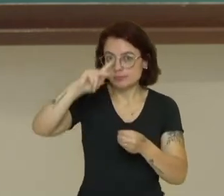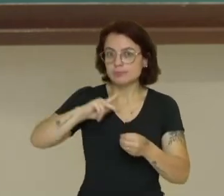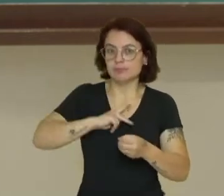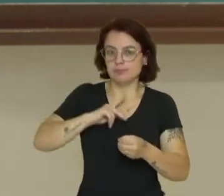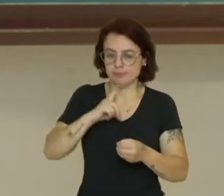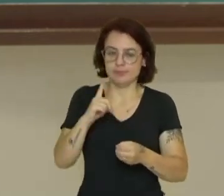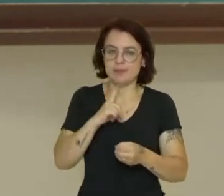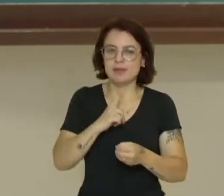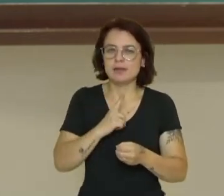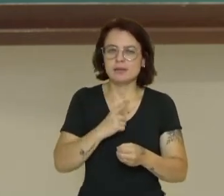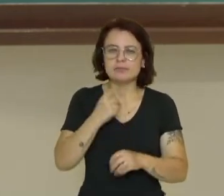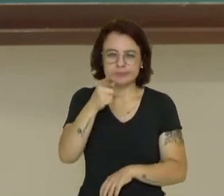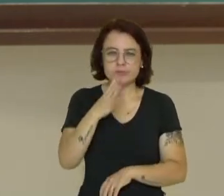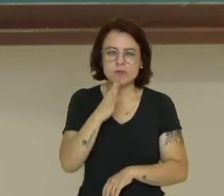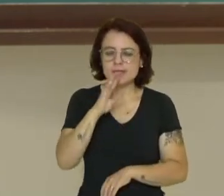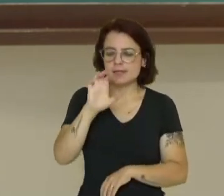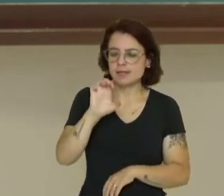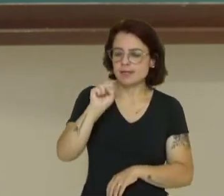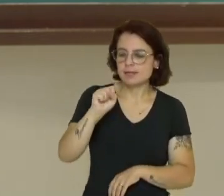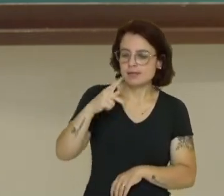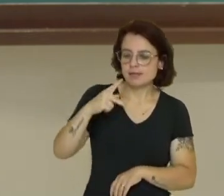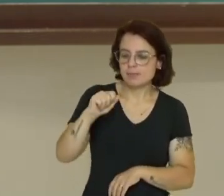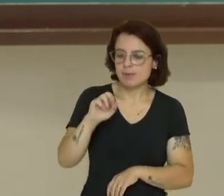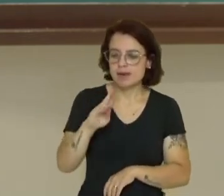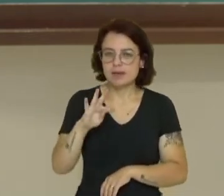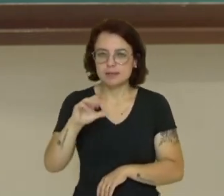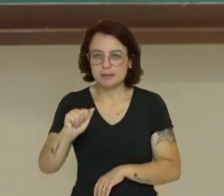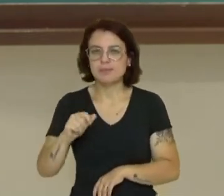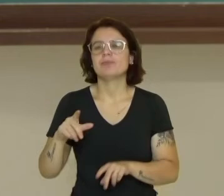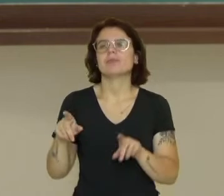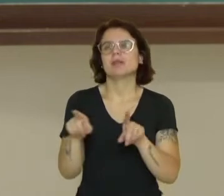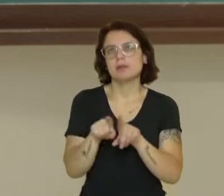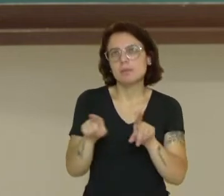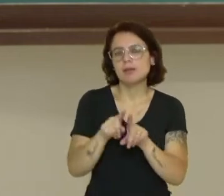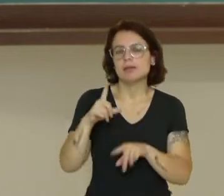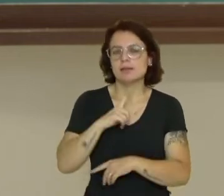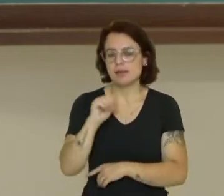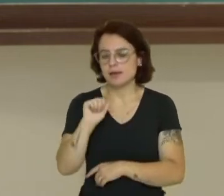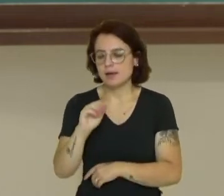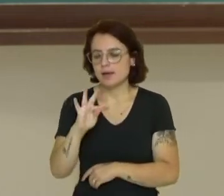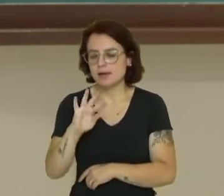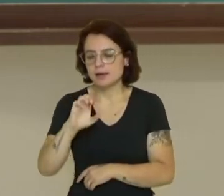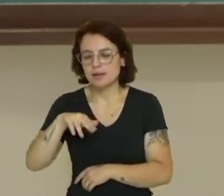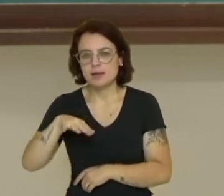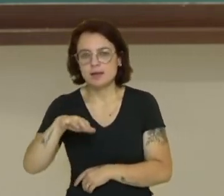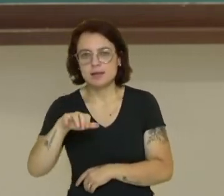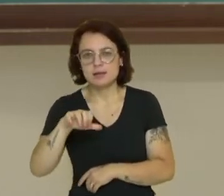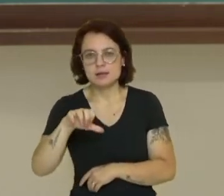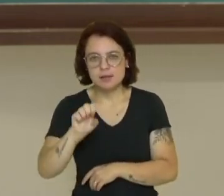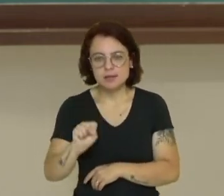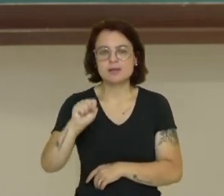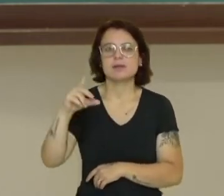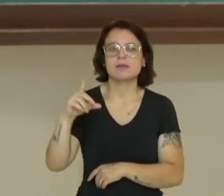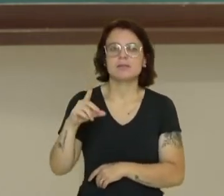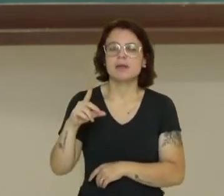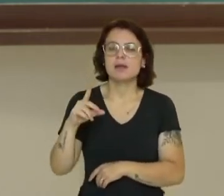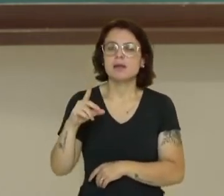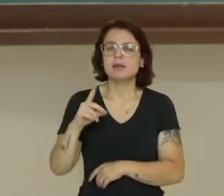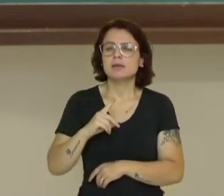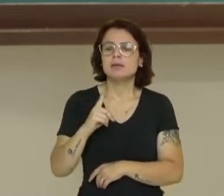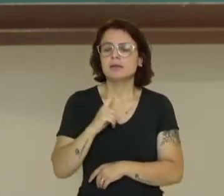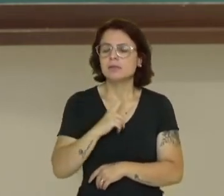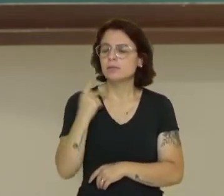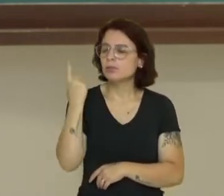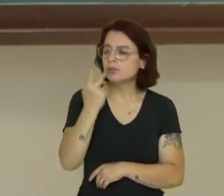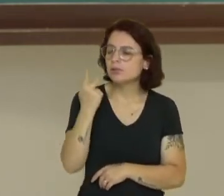Esparta, né? Você que viu 300, ou também Atenas, que é onde estava ali o berço da filosofia. Política nada mais era